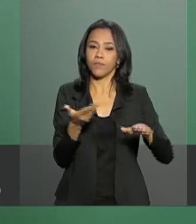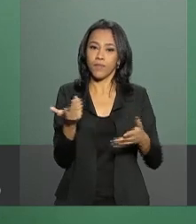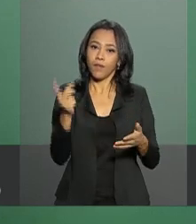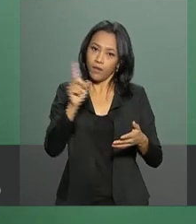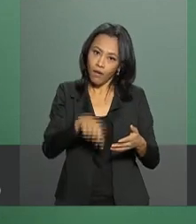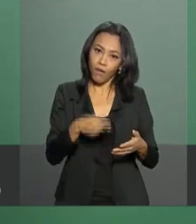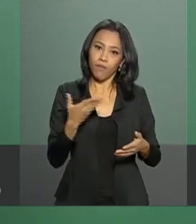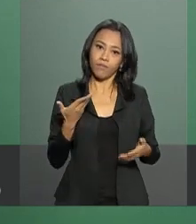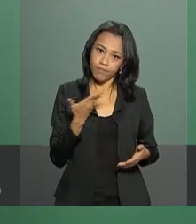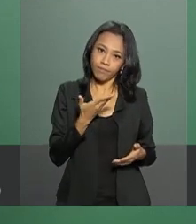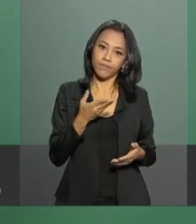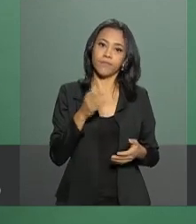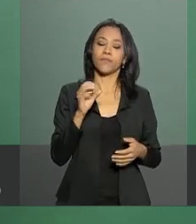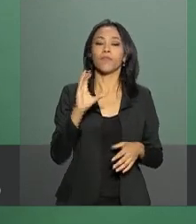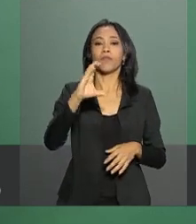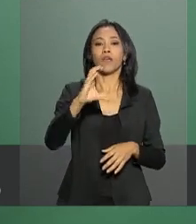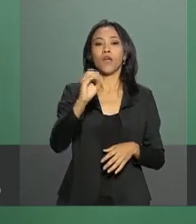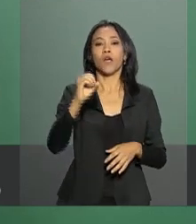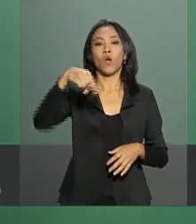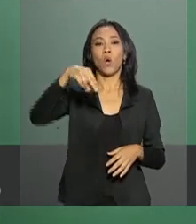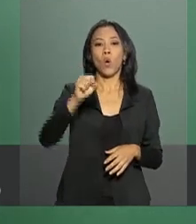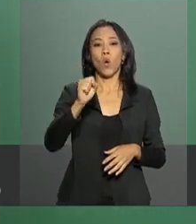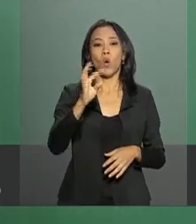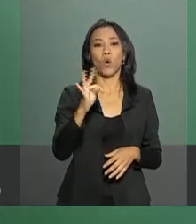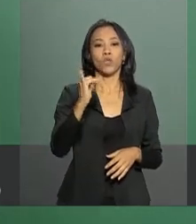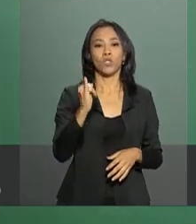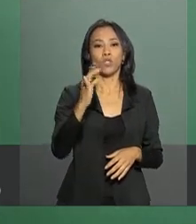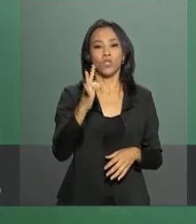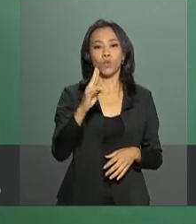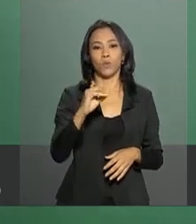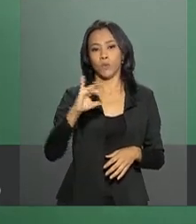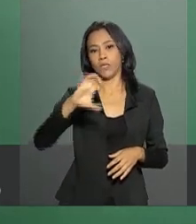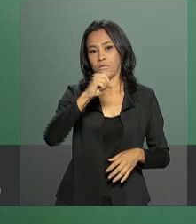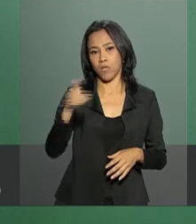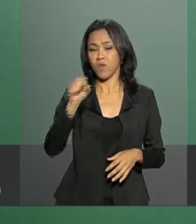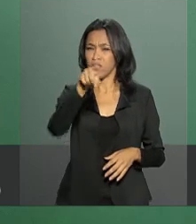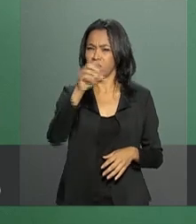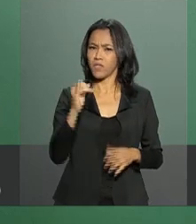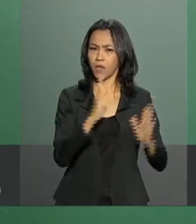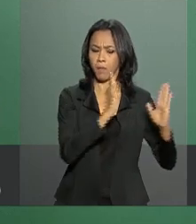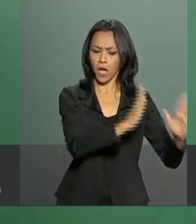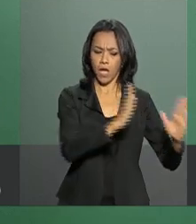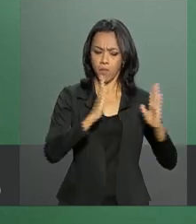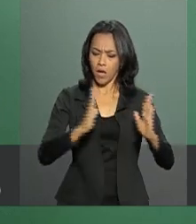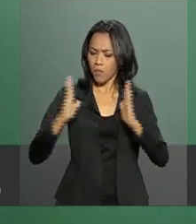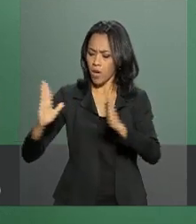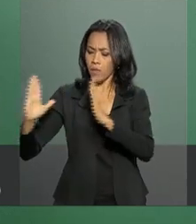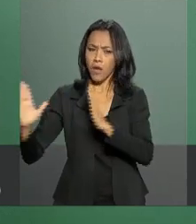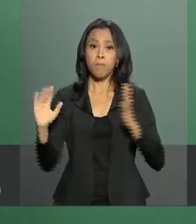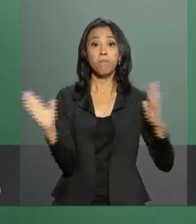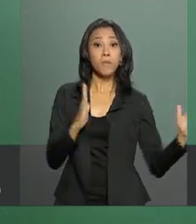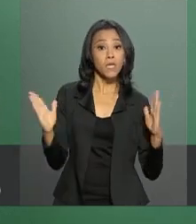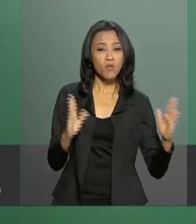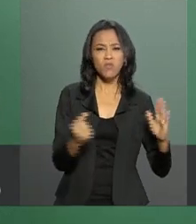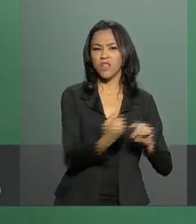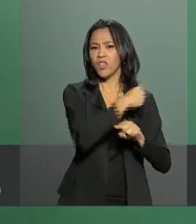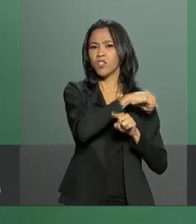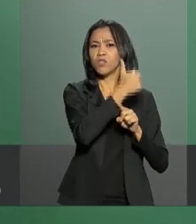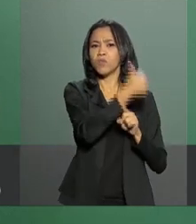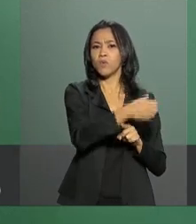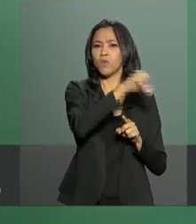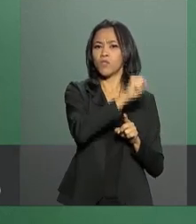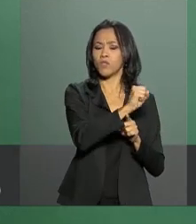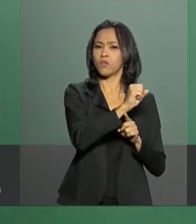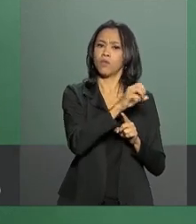a constituição foi muito bem senhores pegarem os vários períodos funcionais de 3.891 esta tem